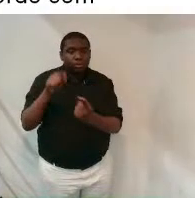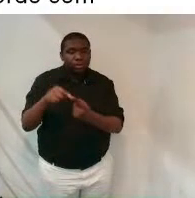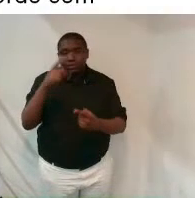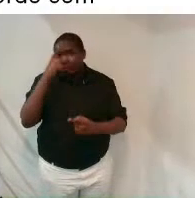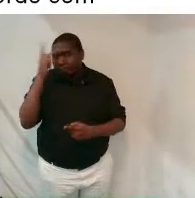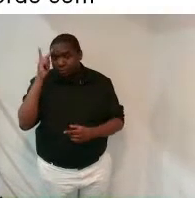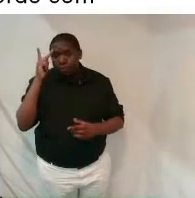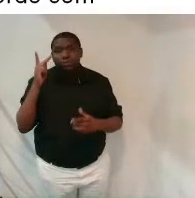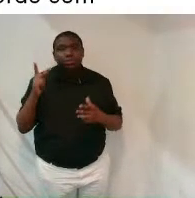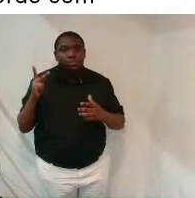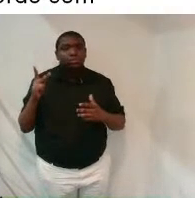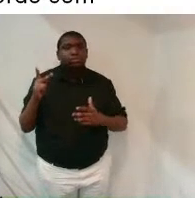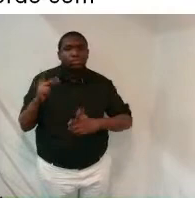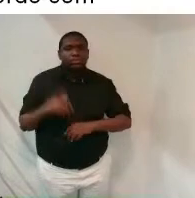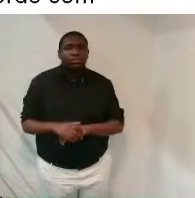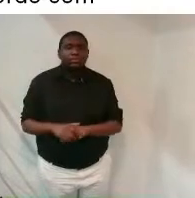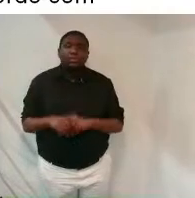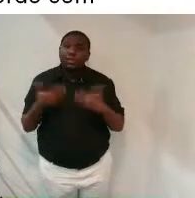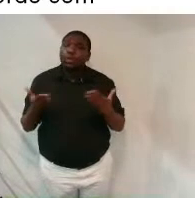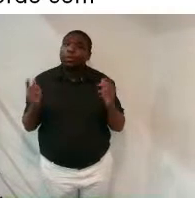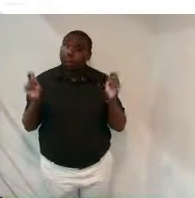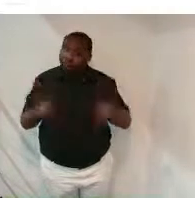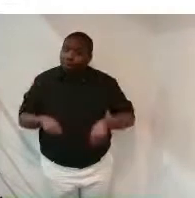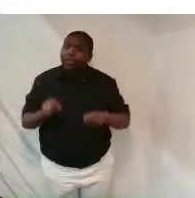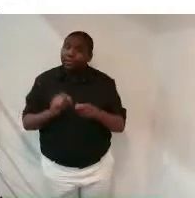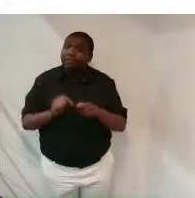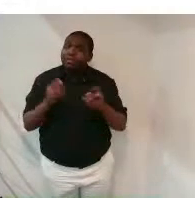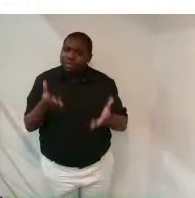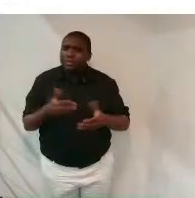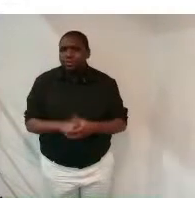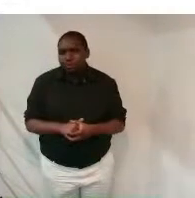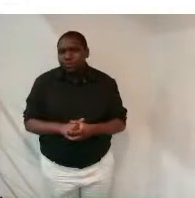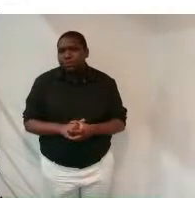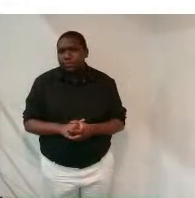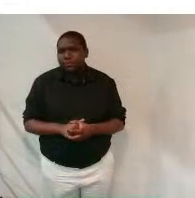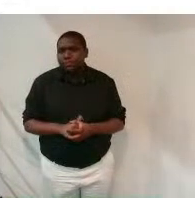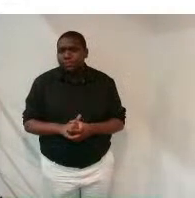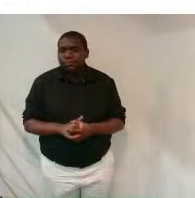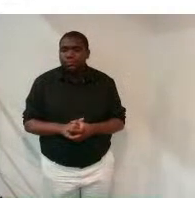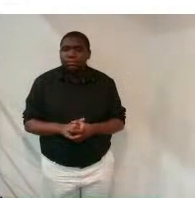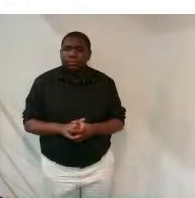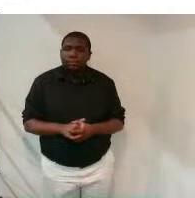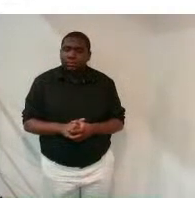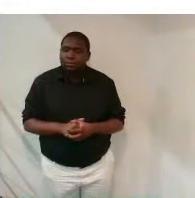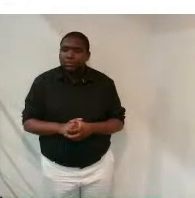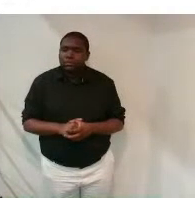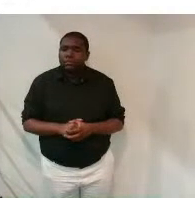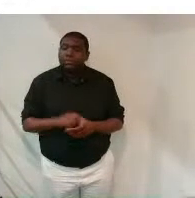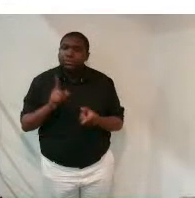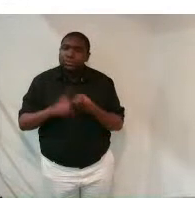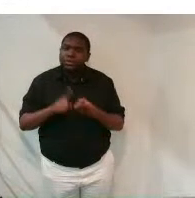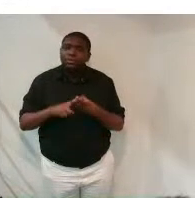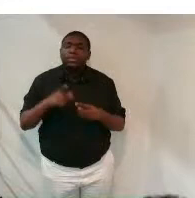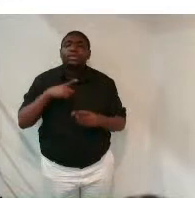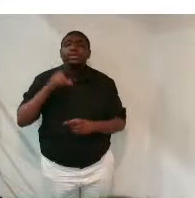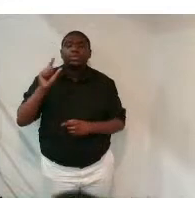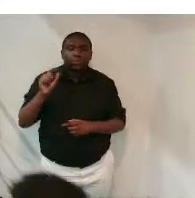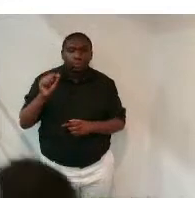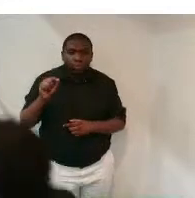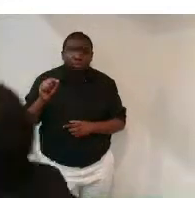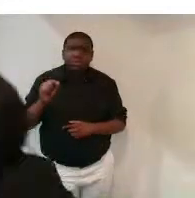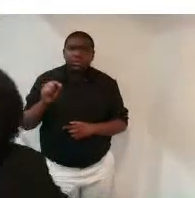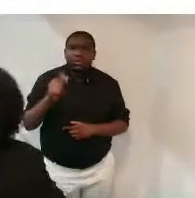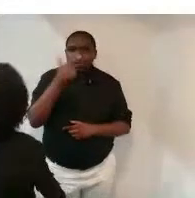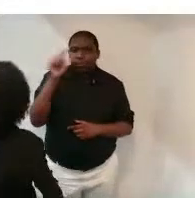para as cooperativas e catadores. Então, é possível se fazer isso. E aqui também há de se ter cautela em